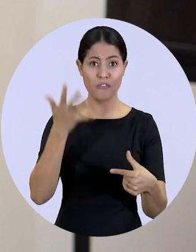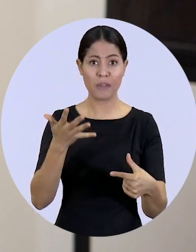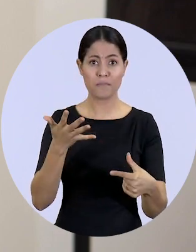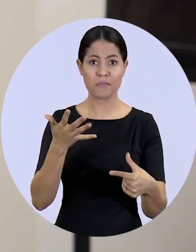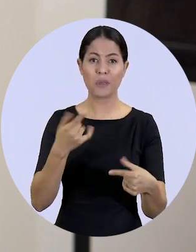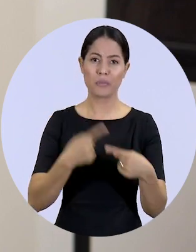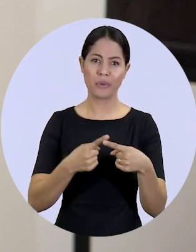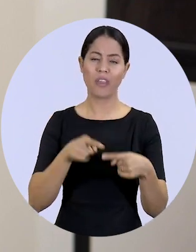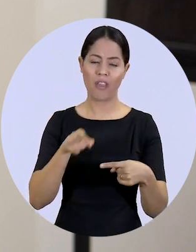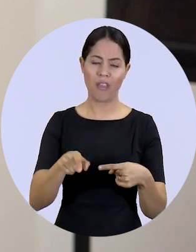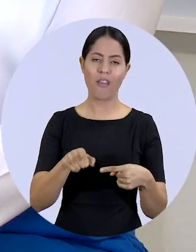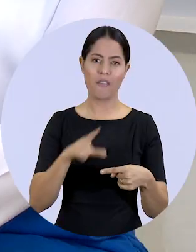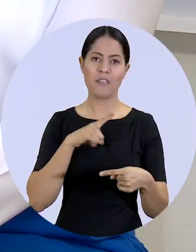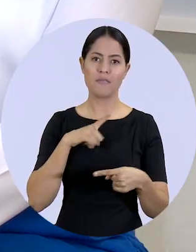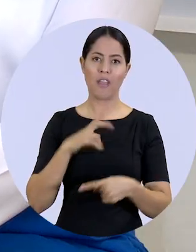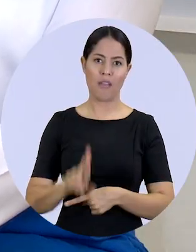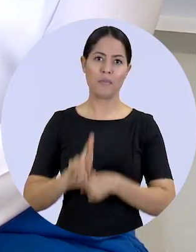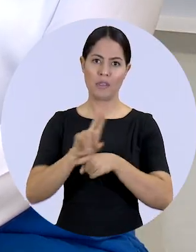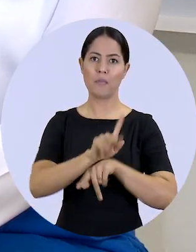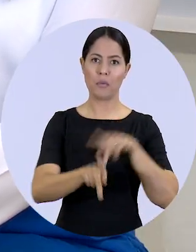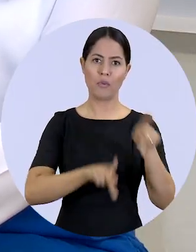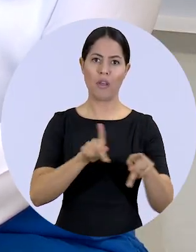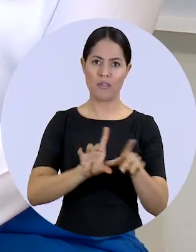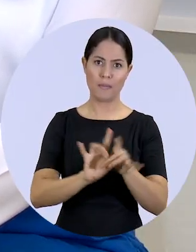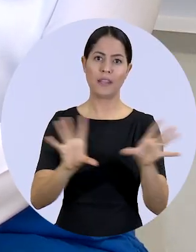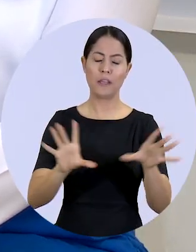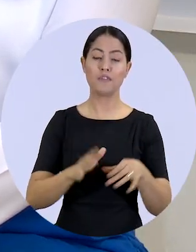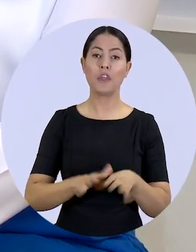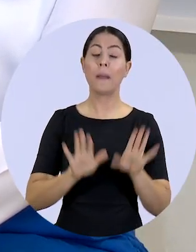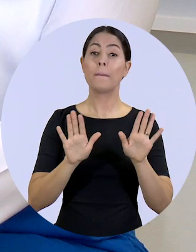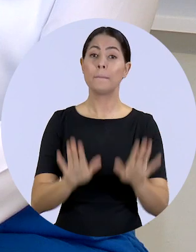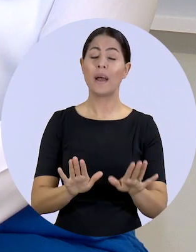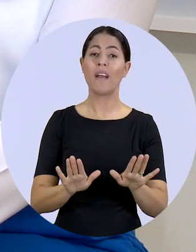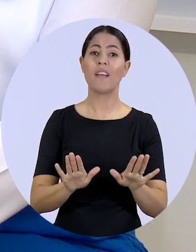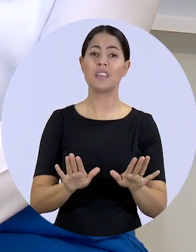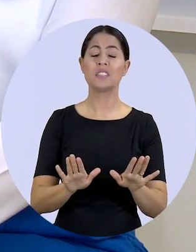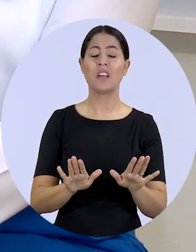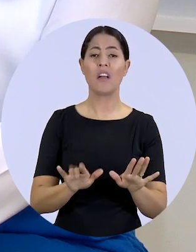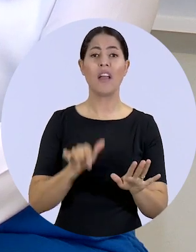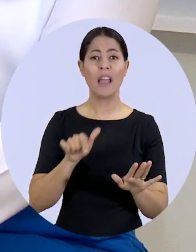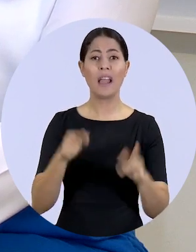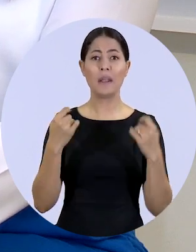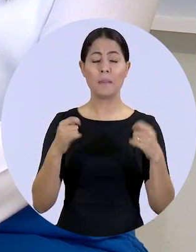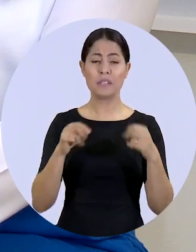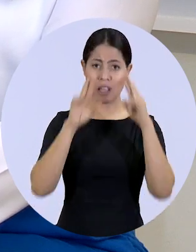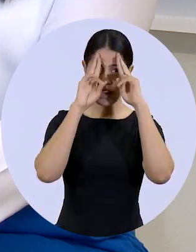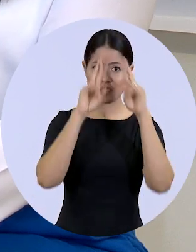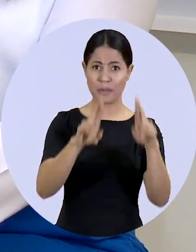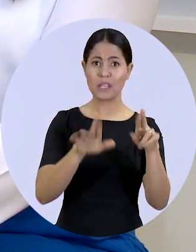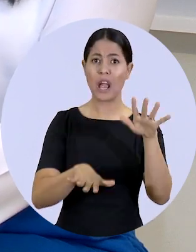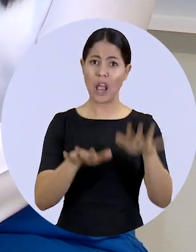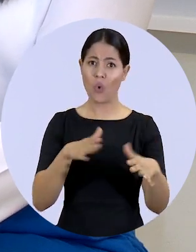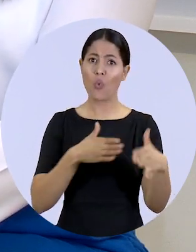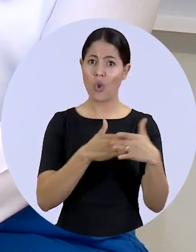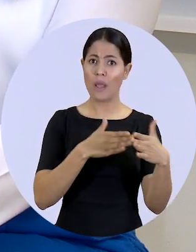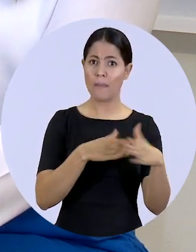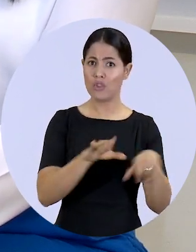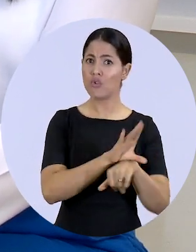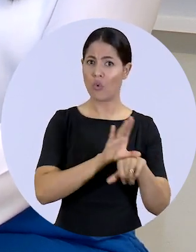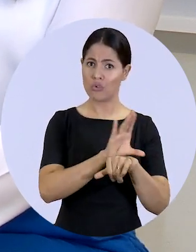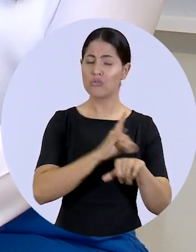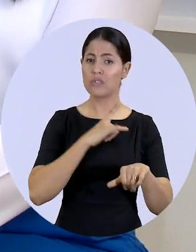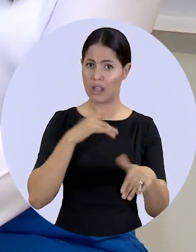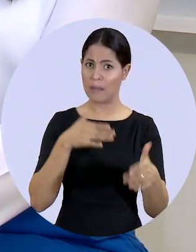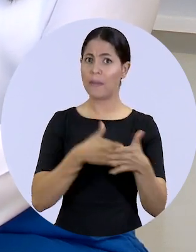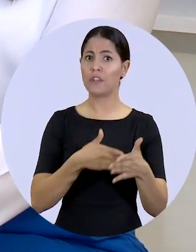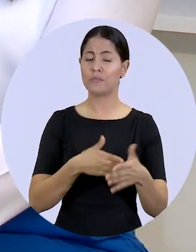representante popular, tem a soberania. Mas ainda assim, ele tem que respeitar alguns limites constitucionais. Então,